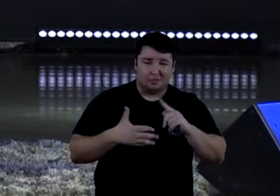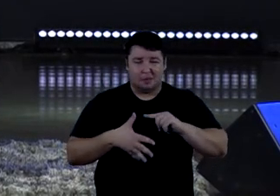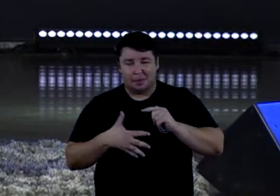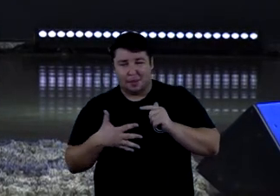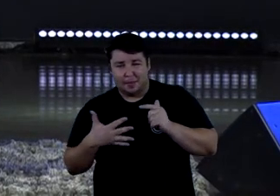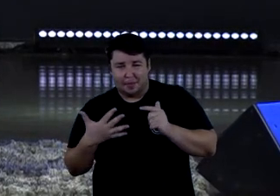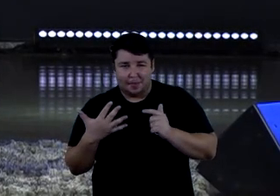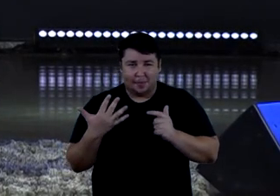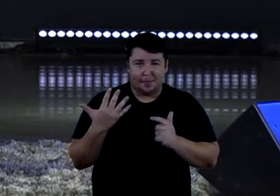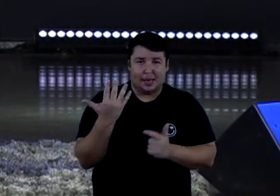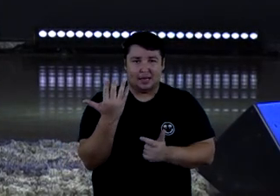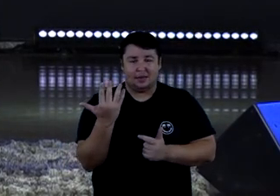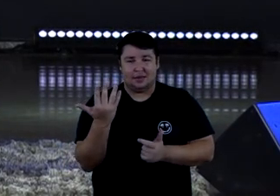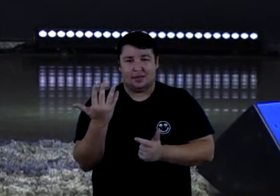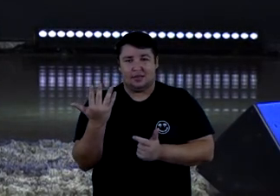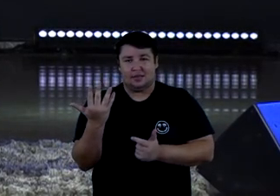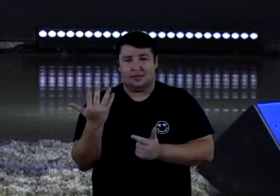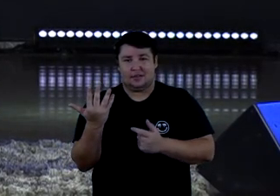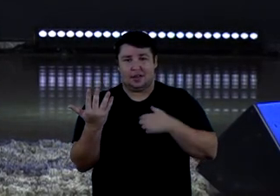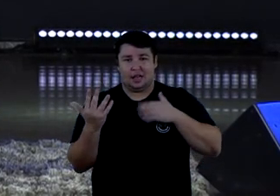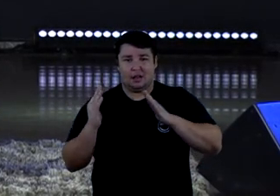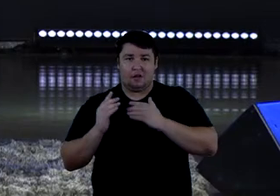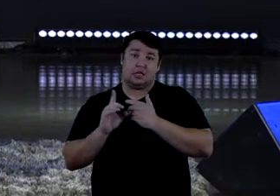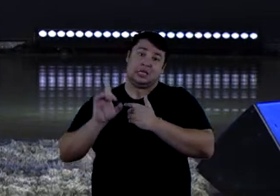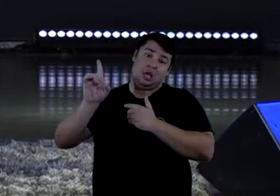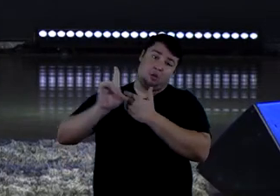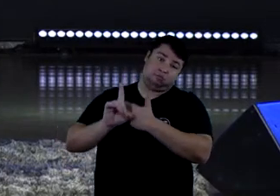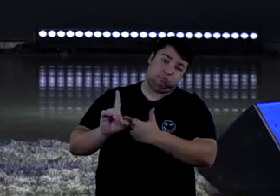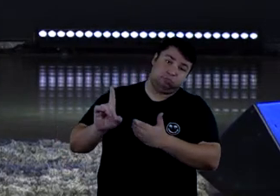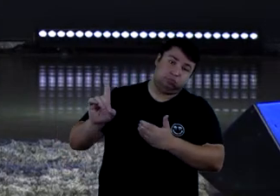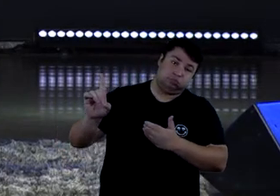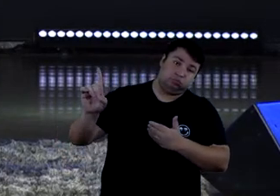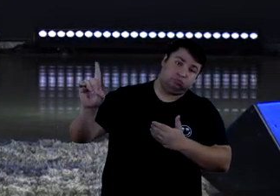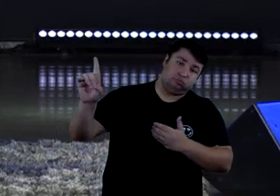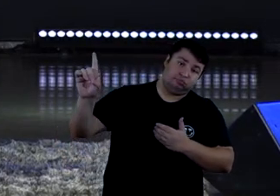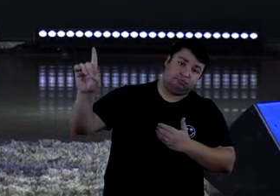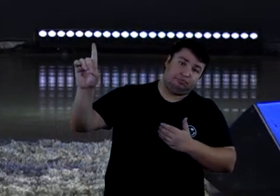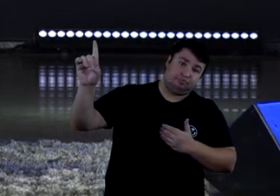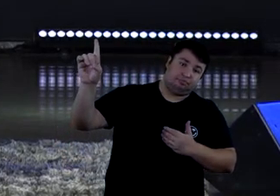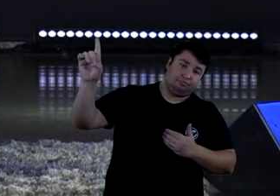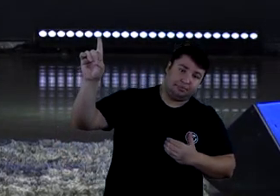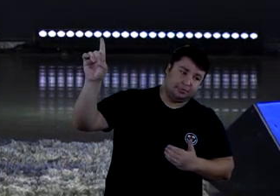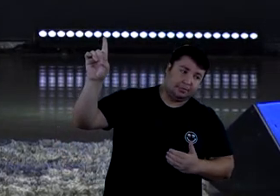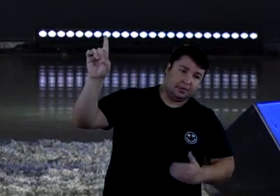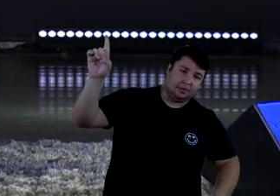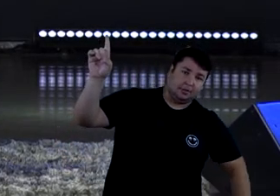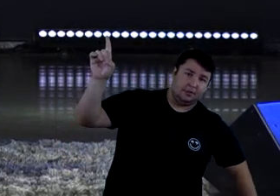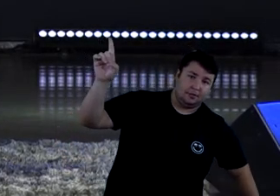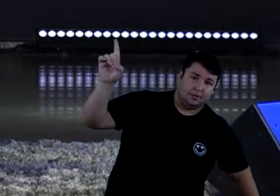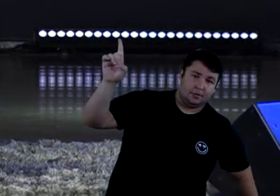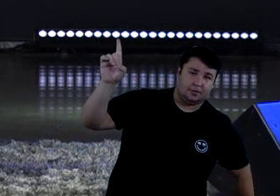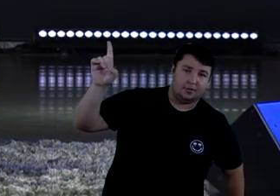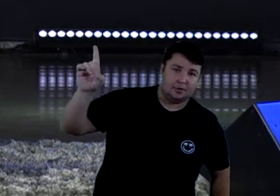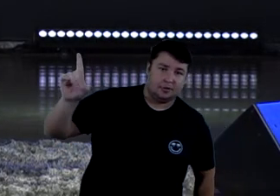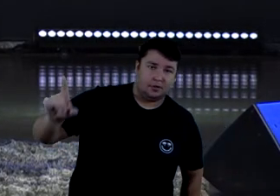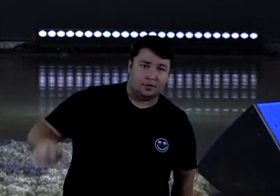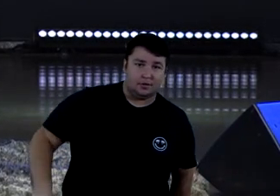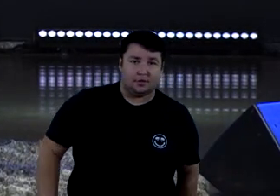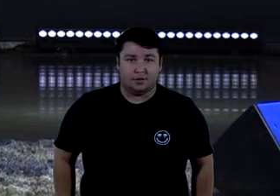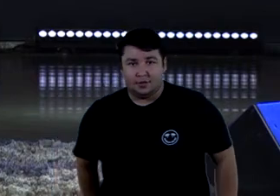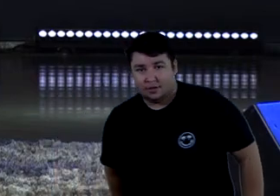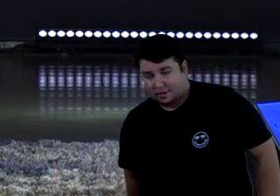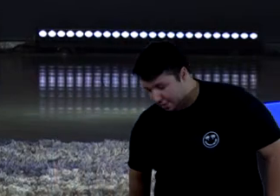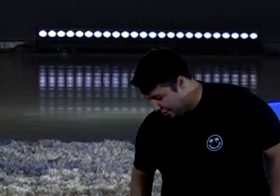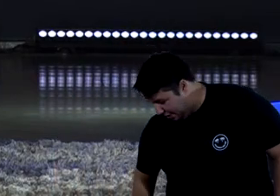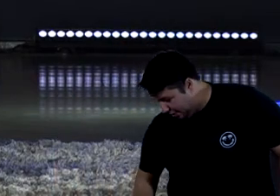etc. E com isso ela vai se afastando cada vez mais de Deus. E destruindo